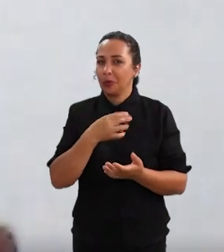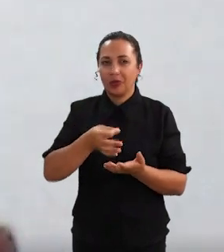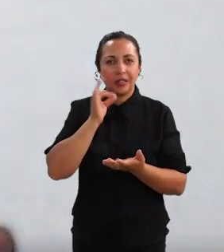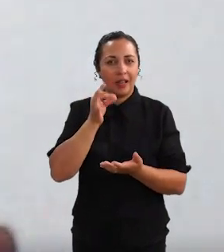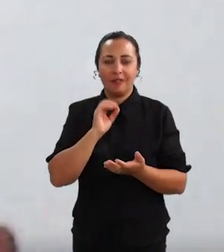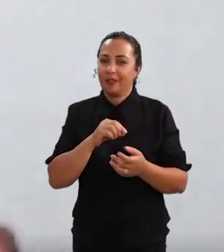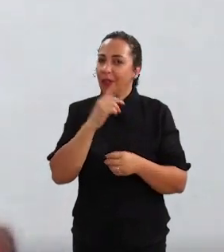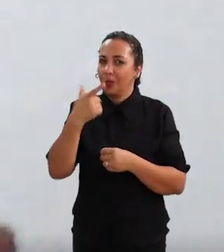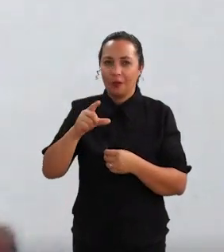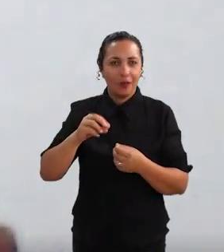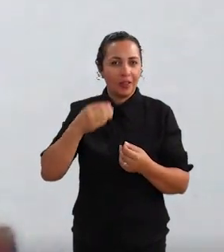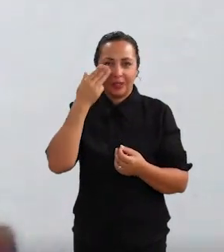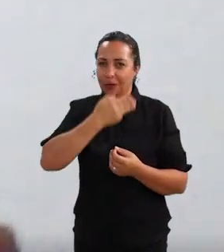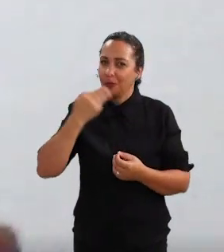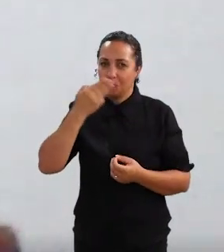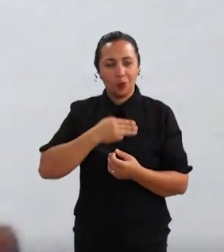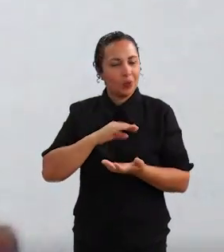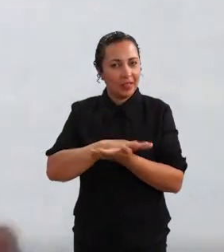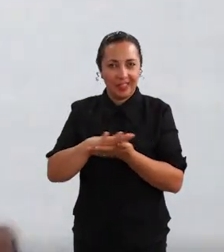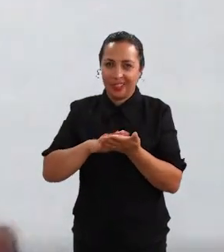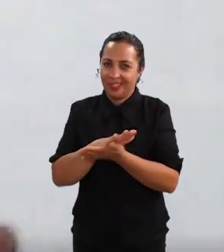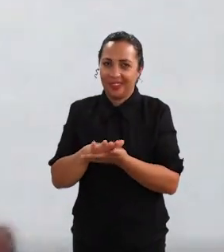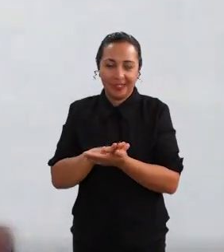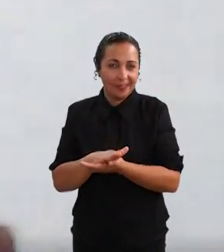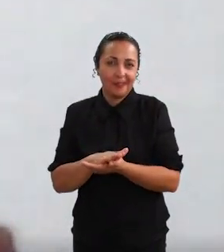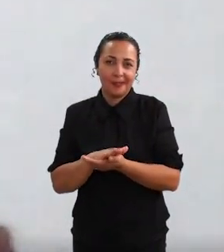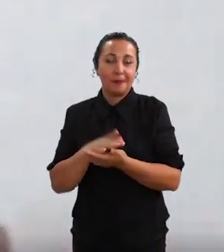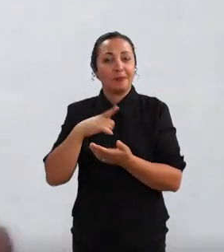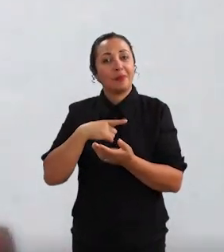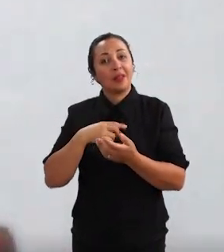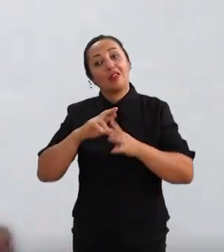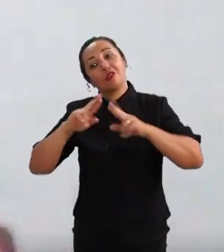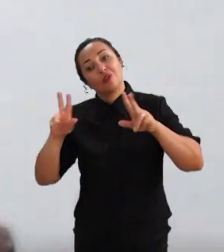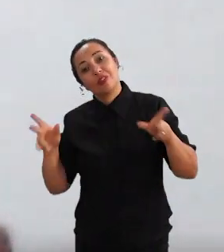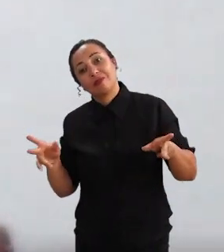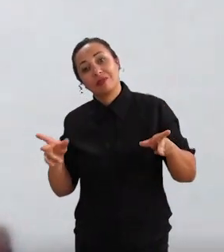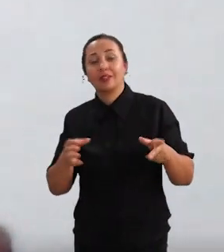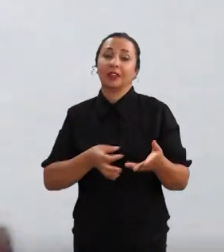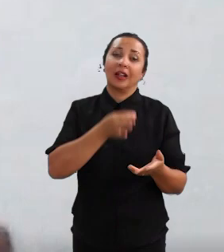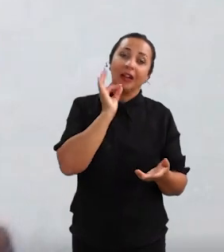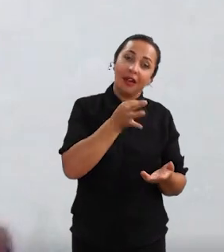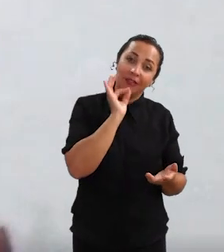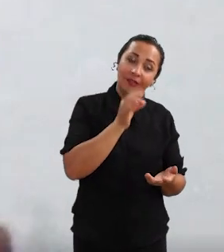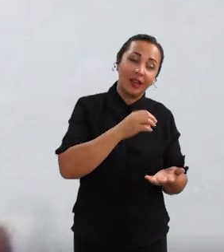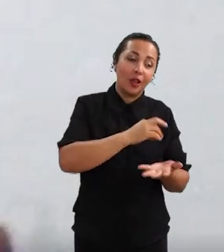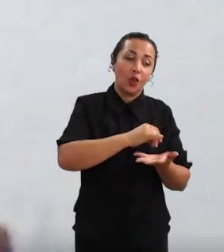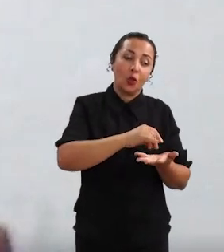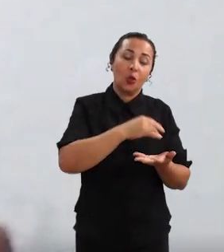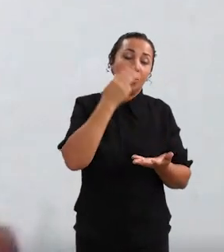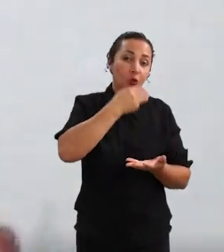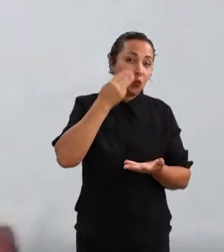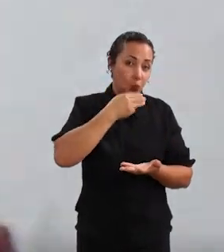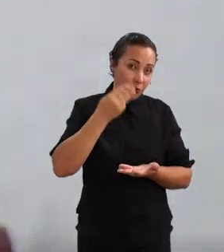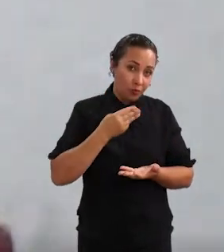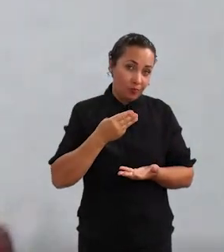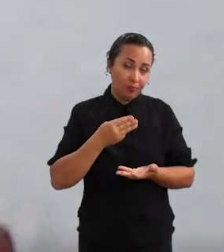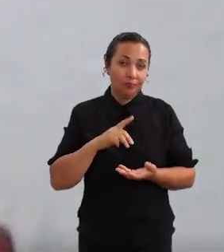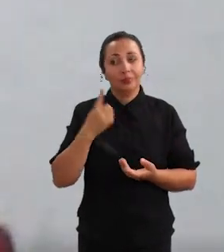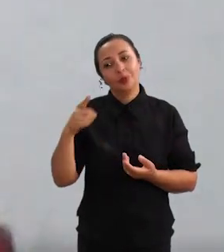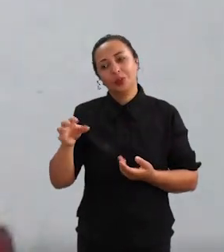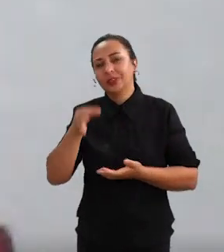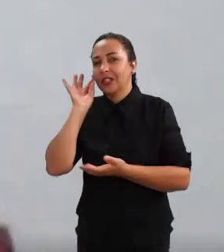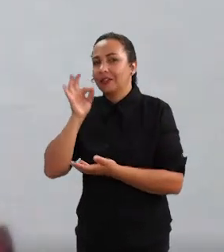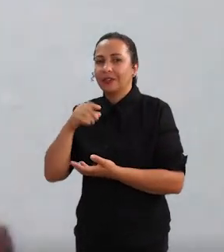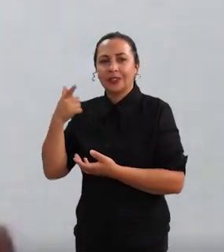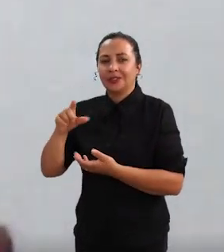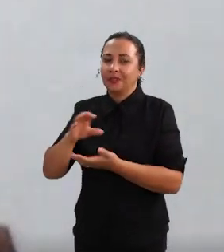não vai ser, a nossa bebida quente não vai ser adoçada. Então, uma coisa é você gostar de café adoçado, outra coisa é você gostar de café